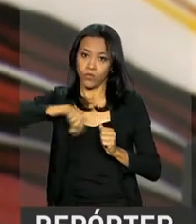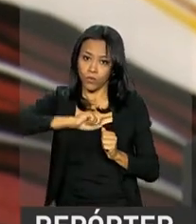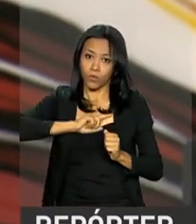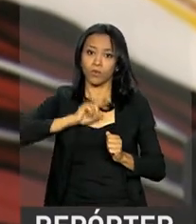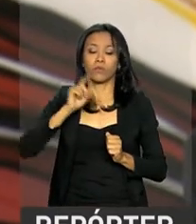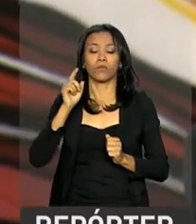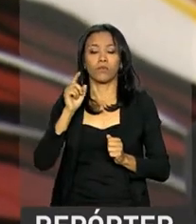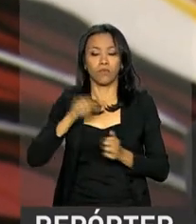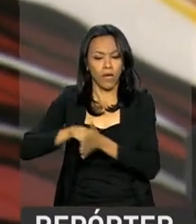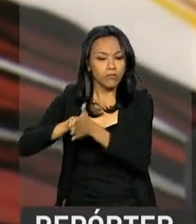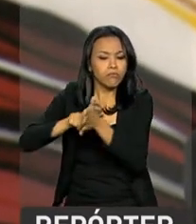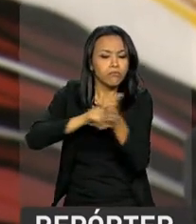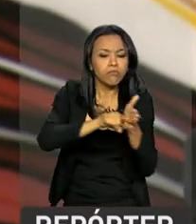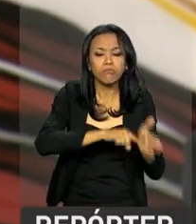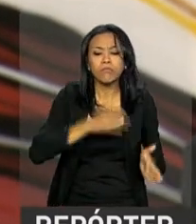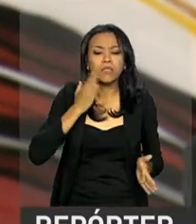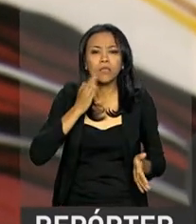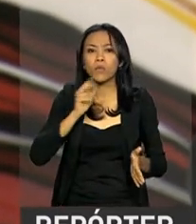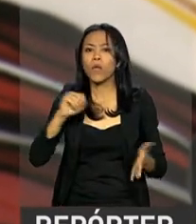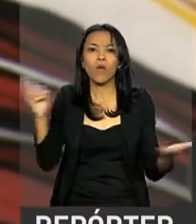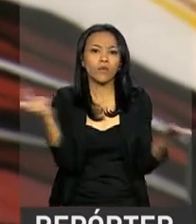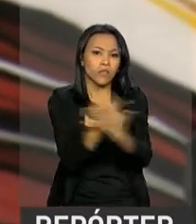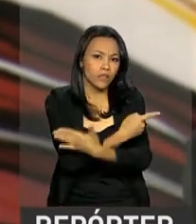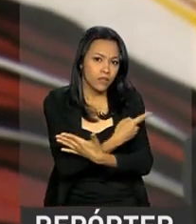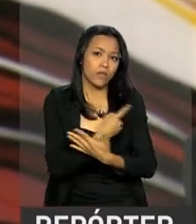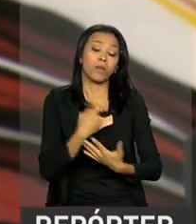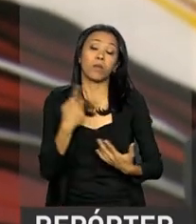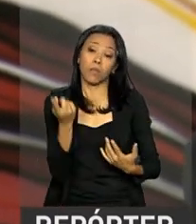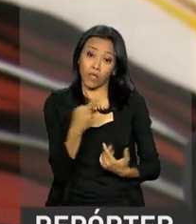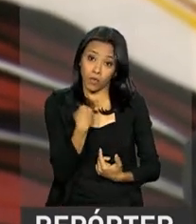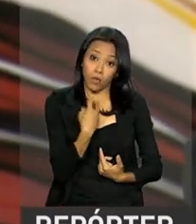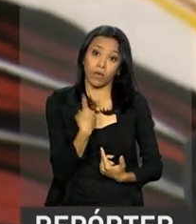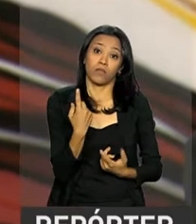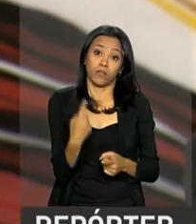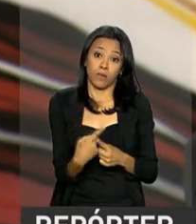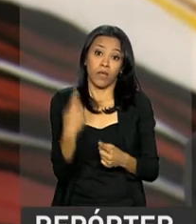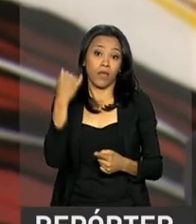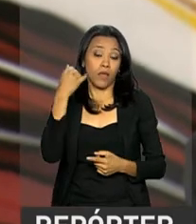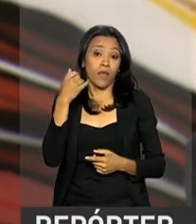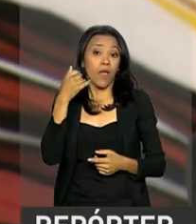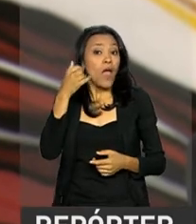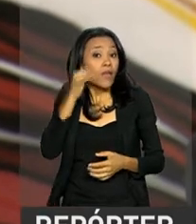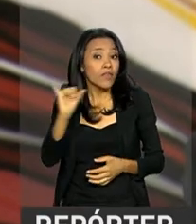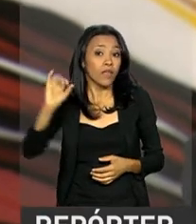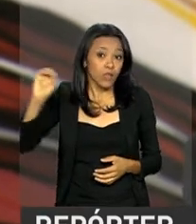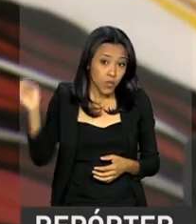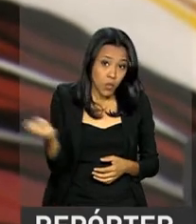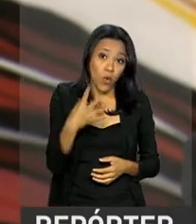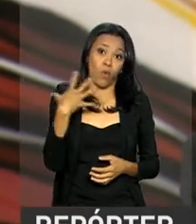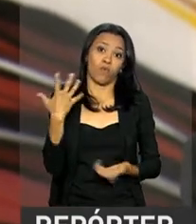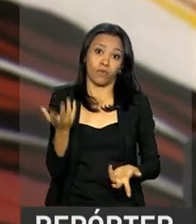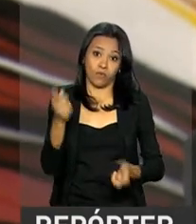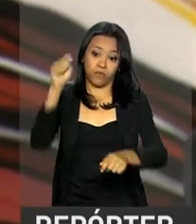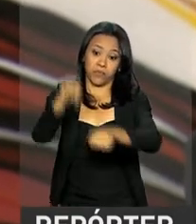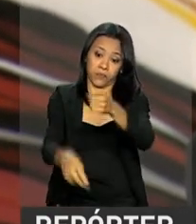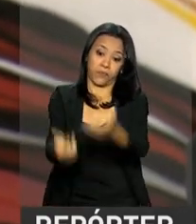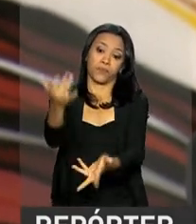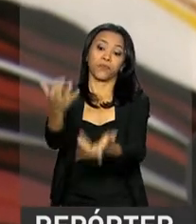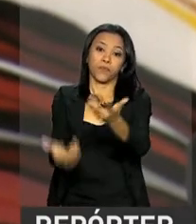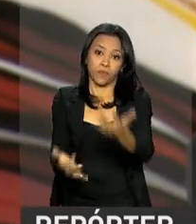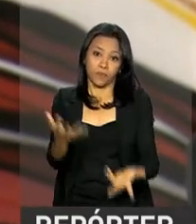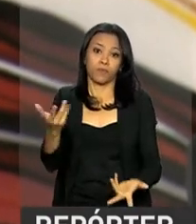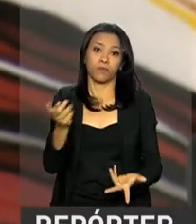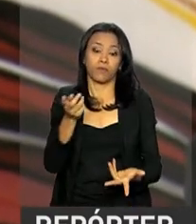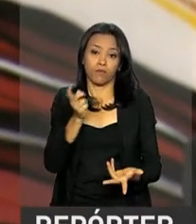estrutura para que a gente evite né novos novos novas ações criminosas com relação a